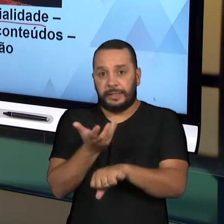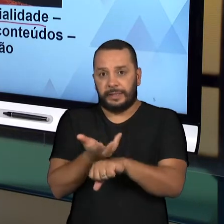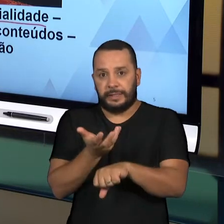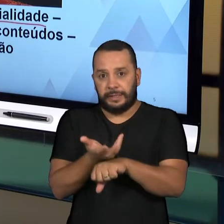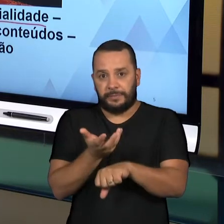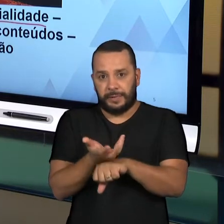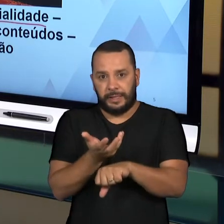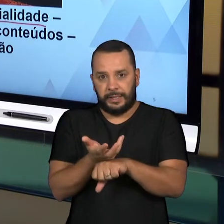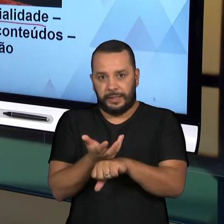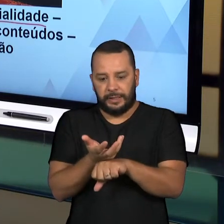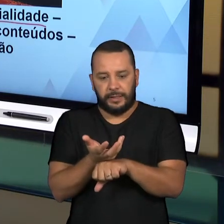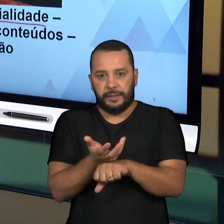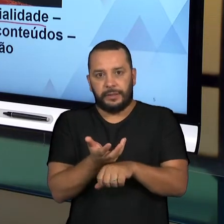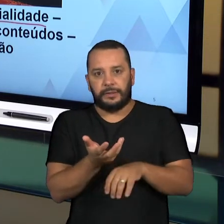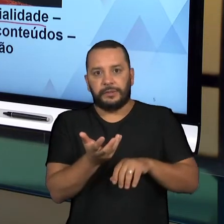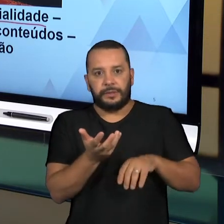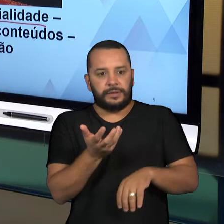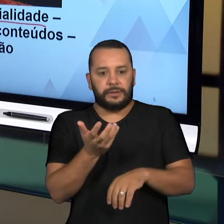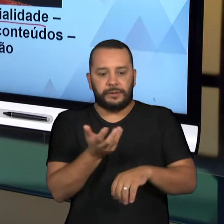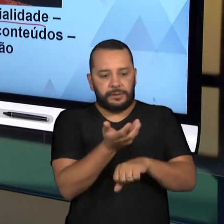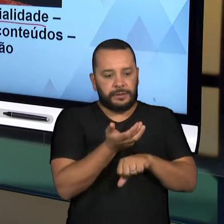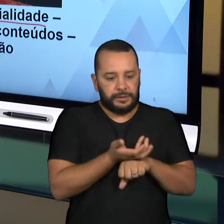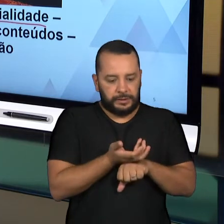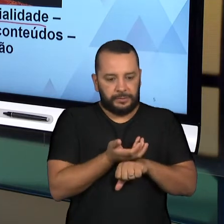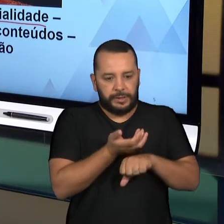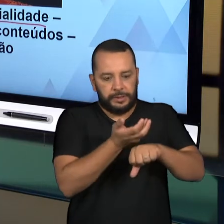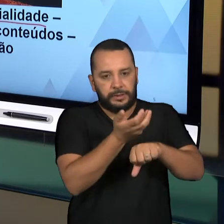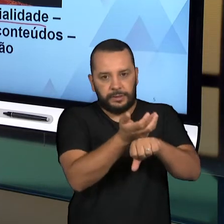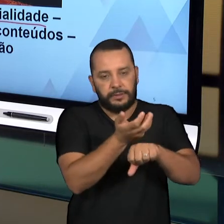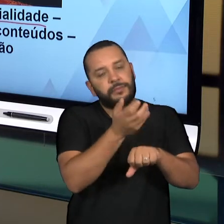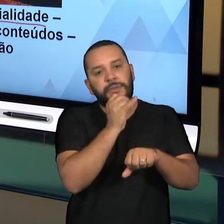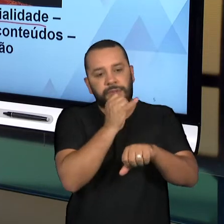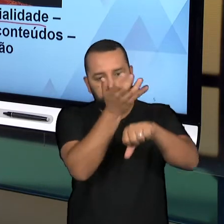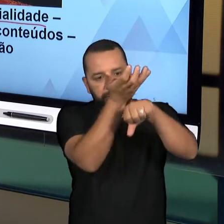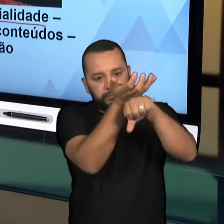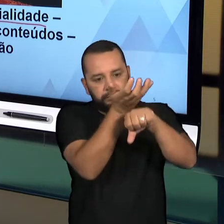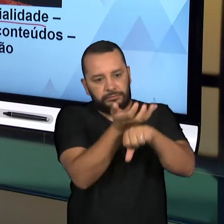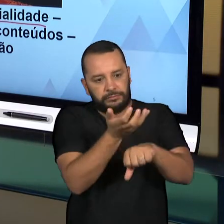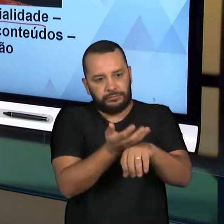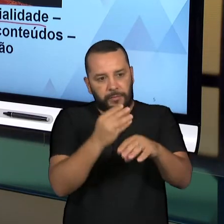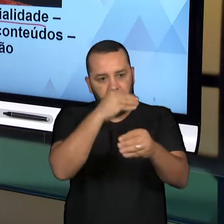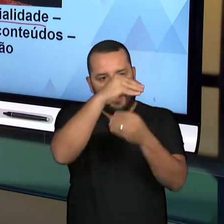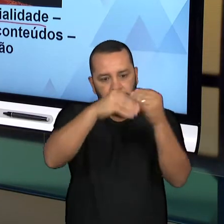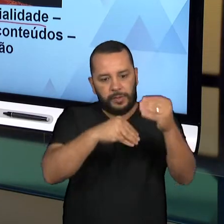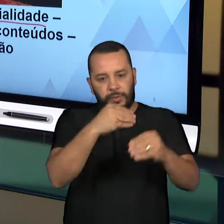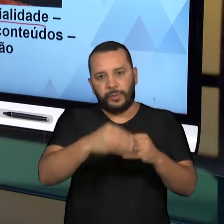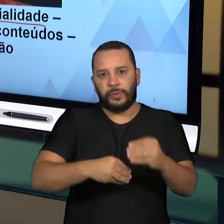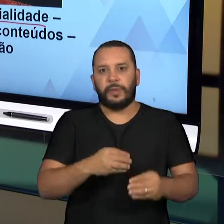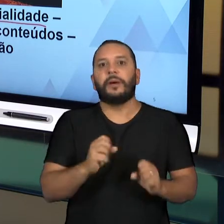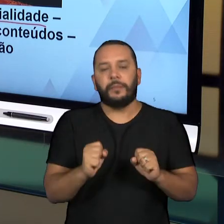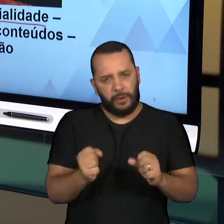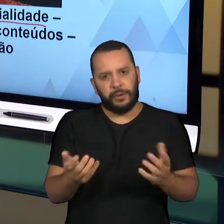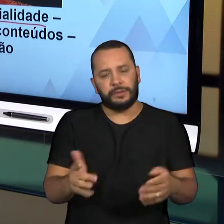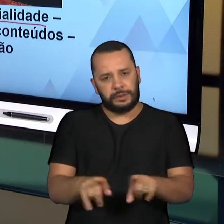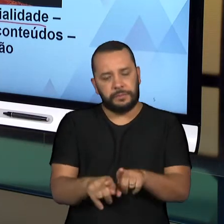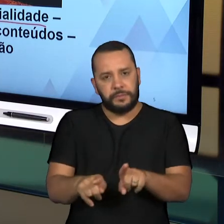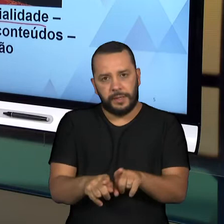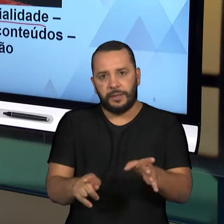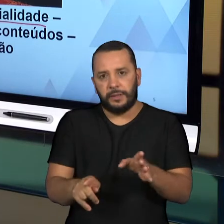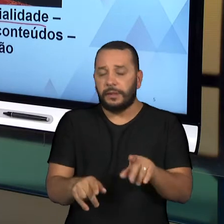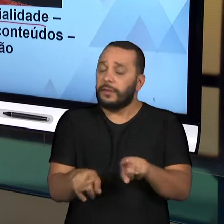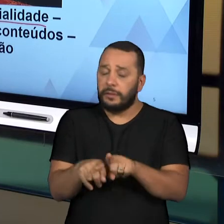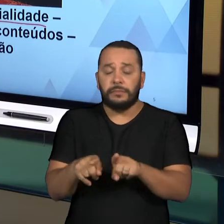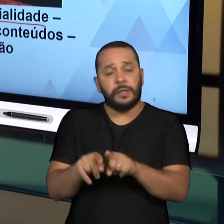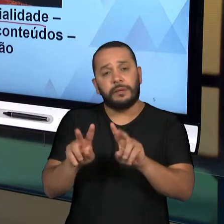ao trazer esses novos conceitos eu posso inclusive trabalhar questões relacionadas à alfabetização que é